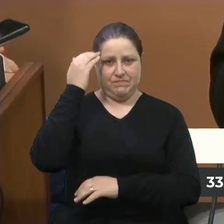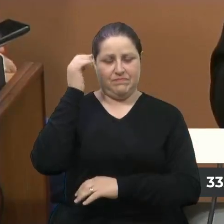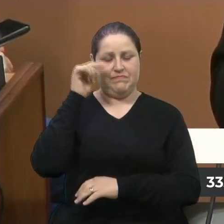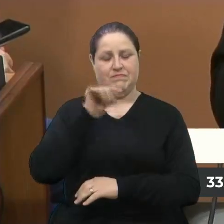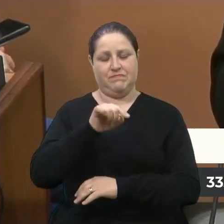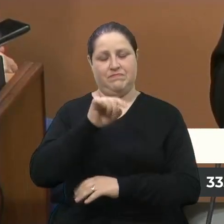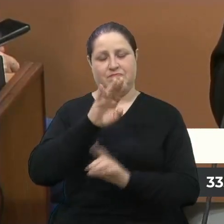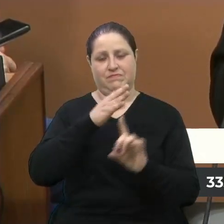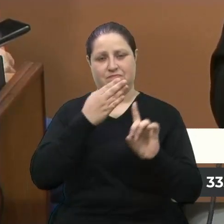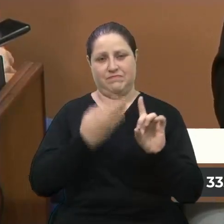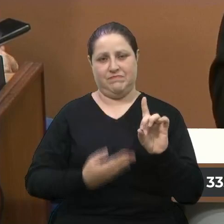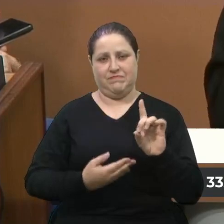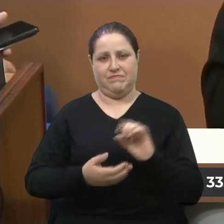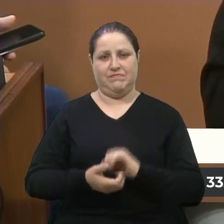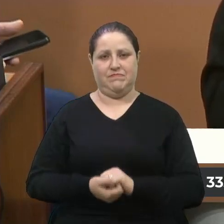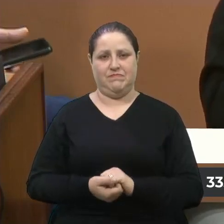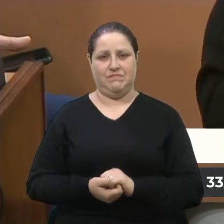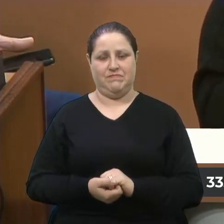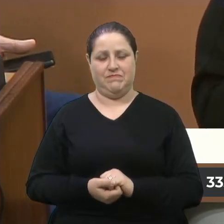homenagem, né?